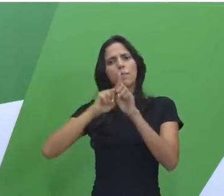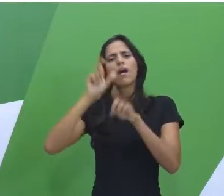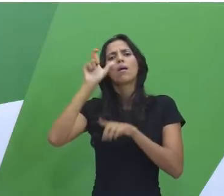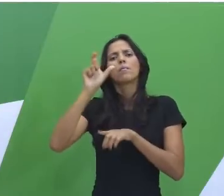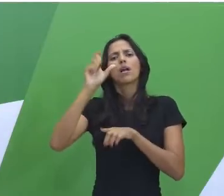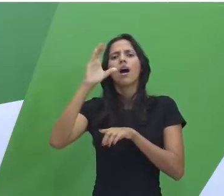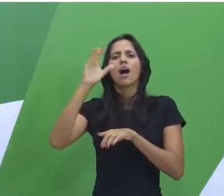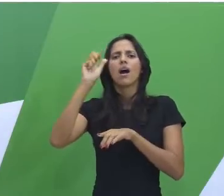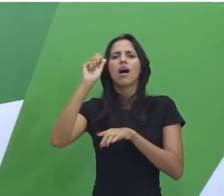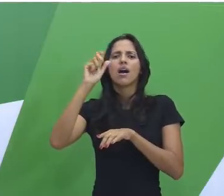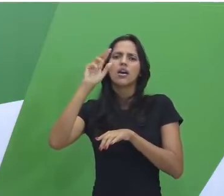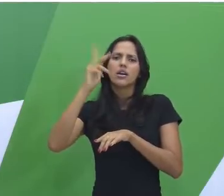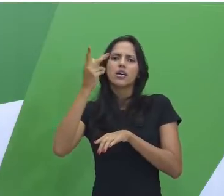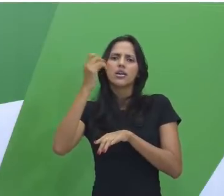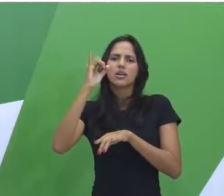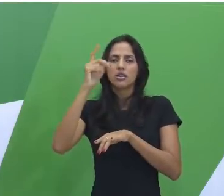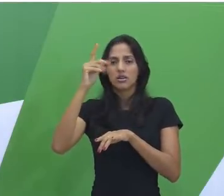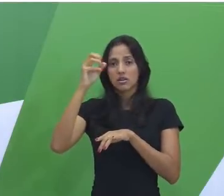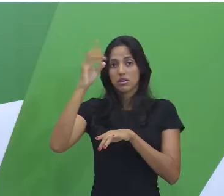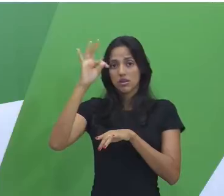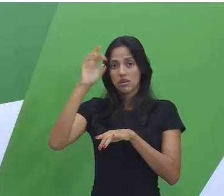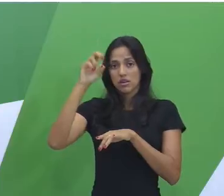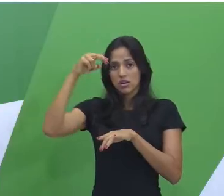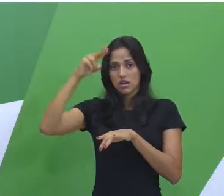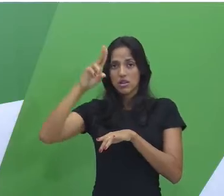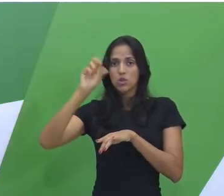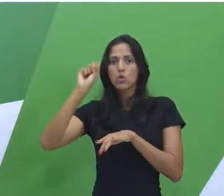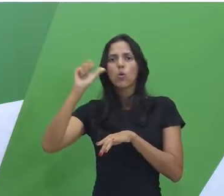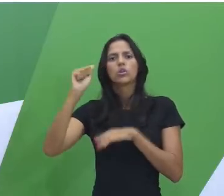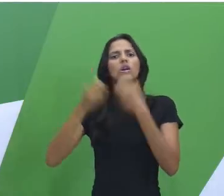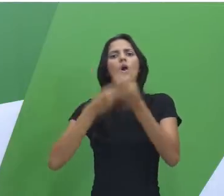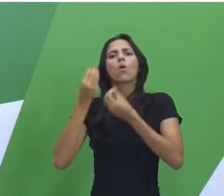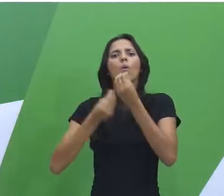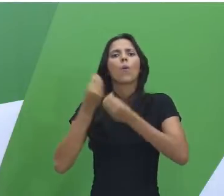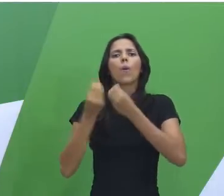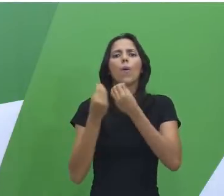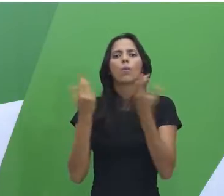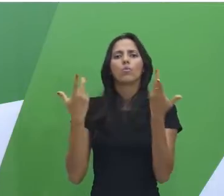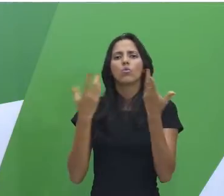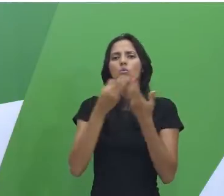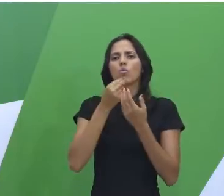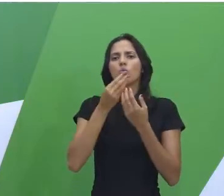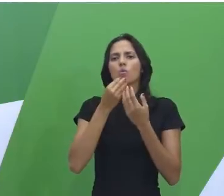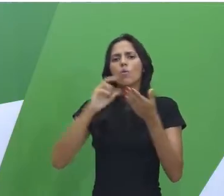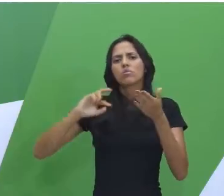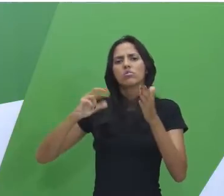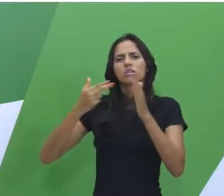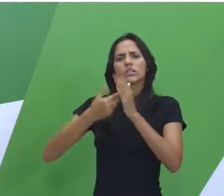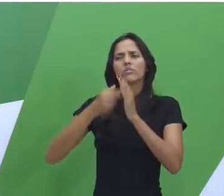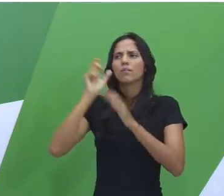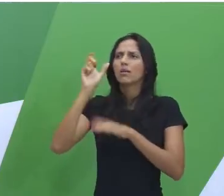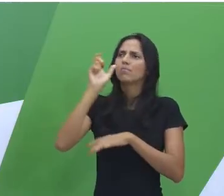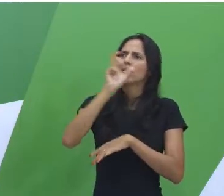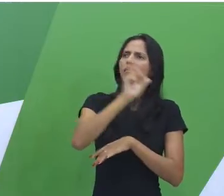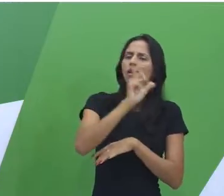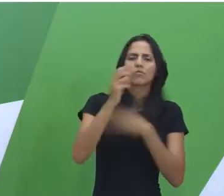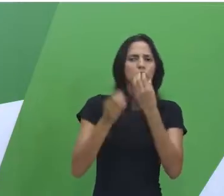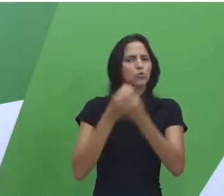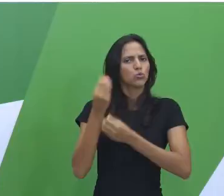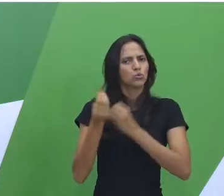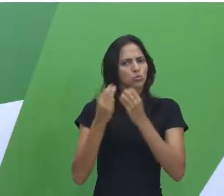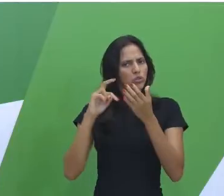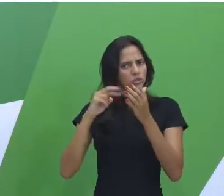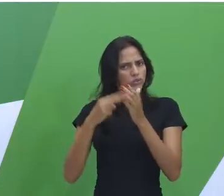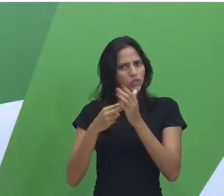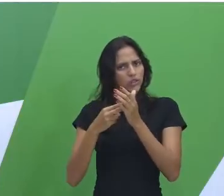do nada? Quais foram os pré-requisitos que o homem começou a definir o que era cateto, o que era